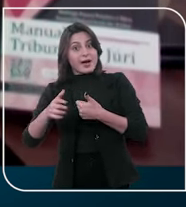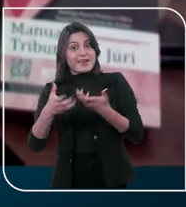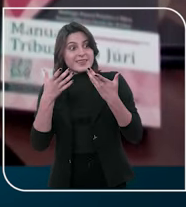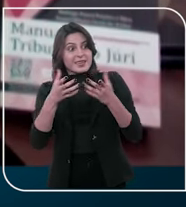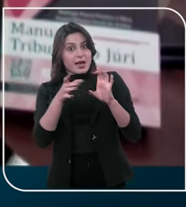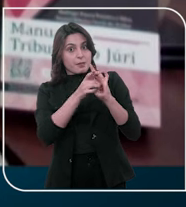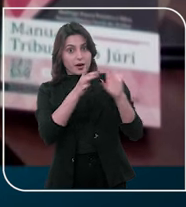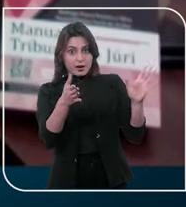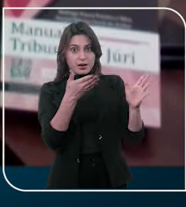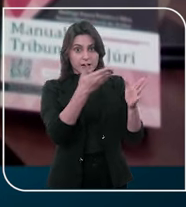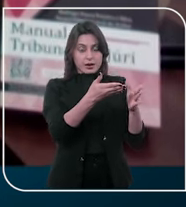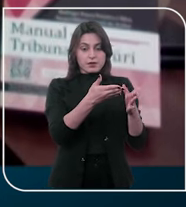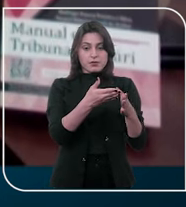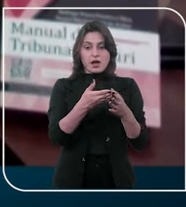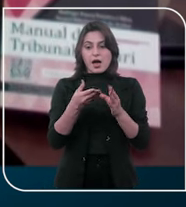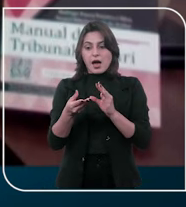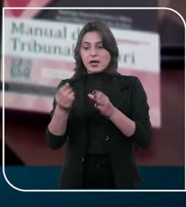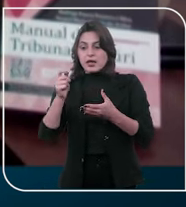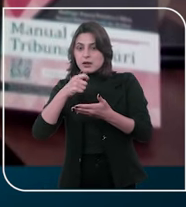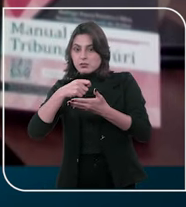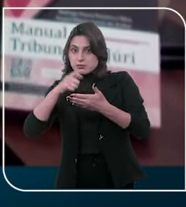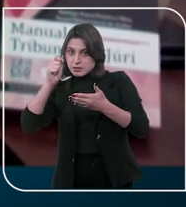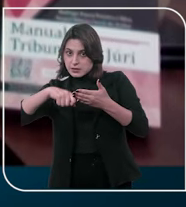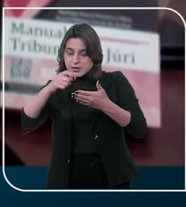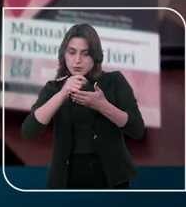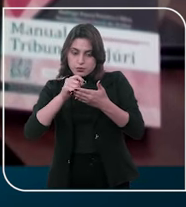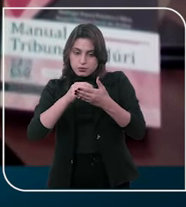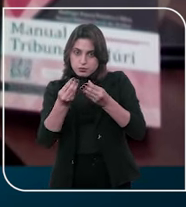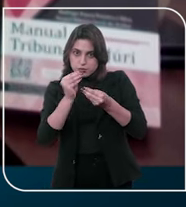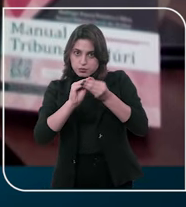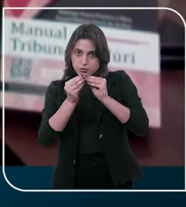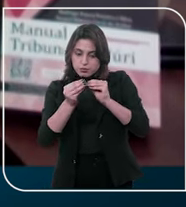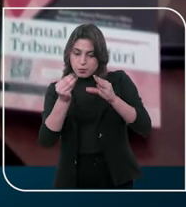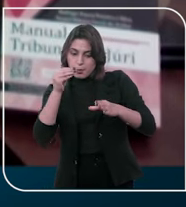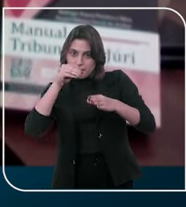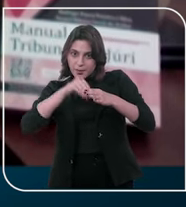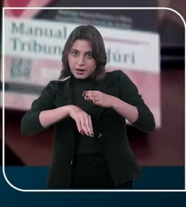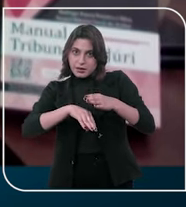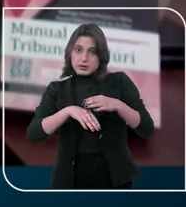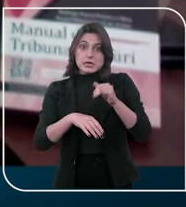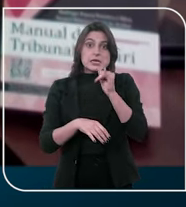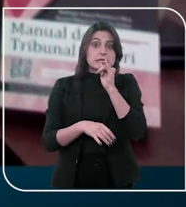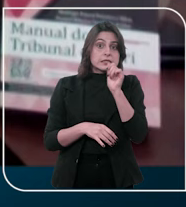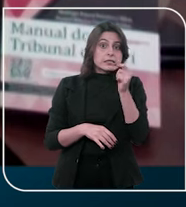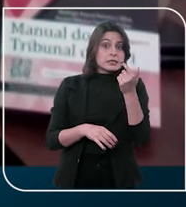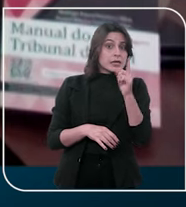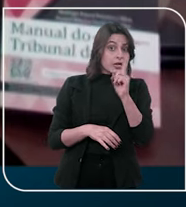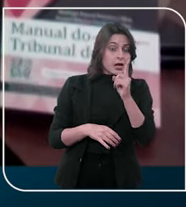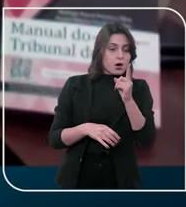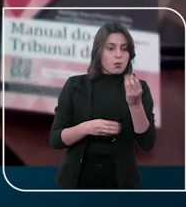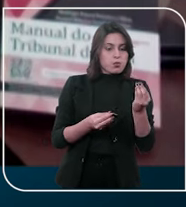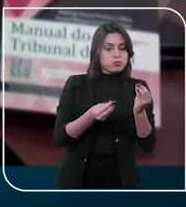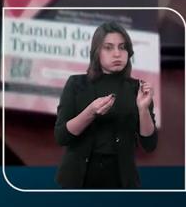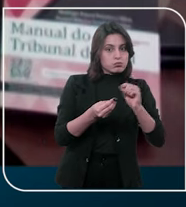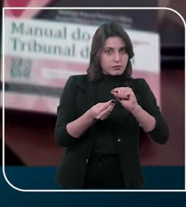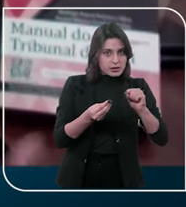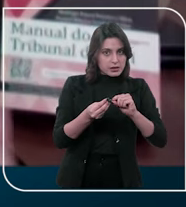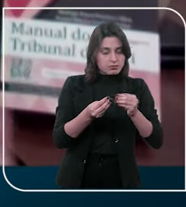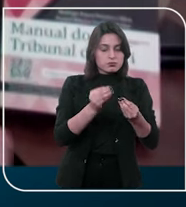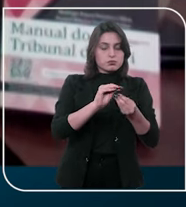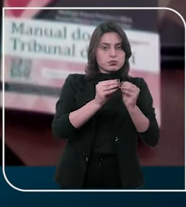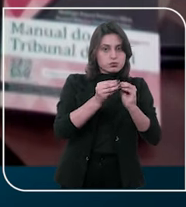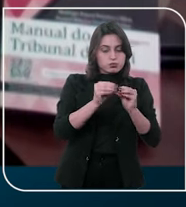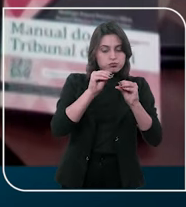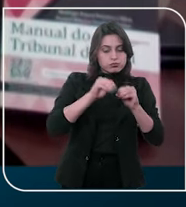condenar, vai depositar a cédula não. E daí vai ser feita a contagem. Então, esta fase de quesitação